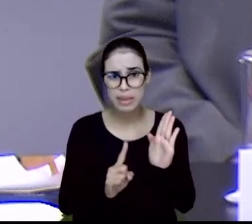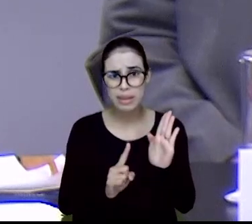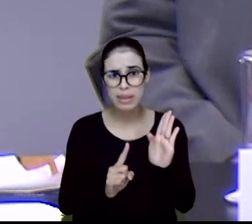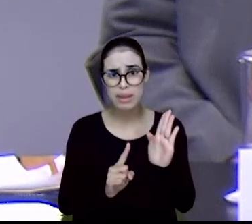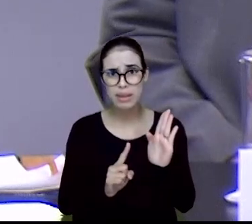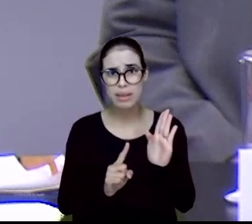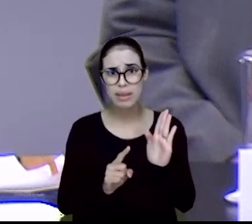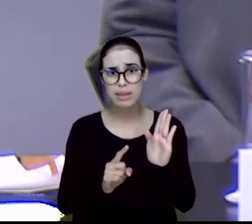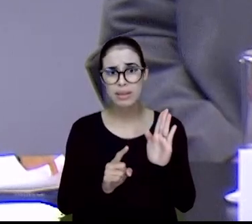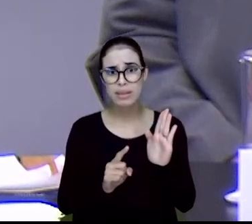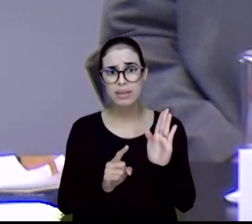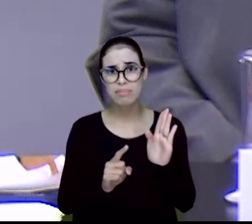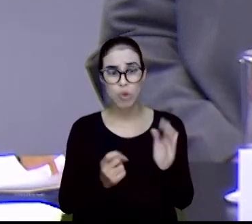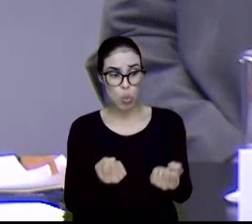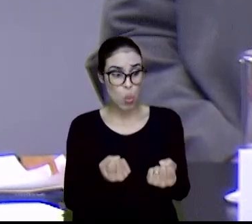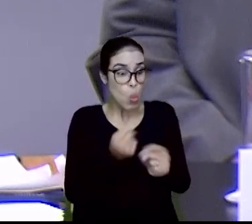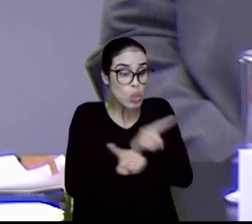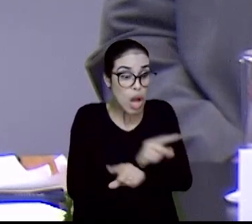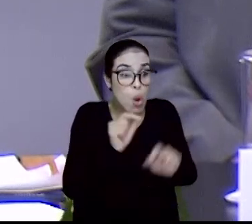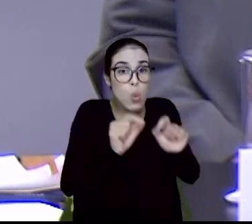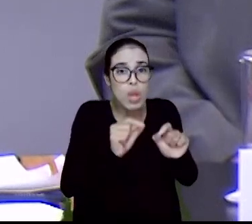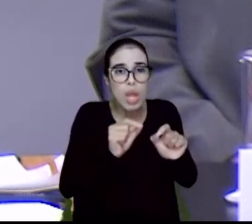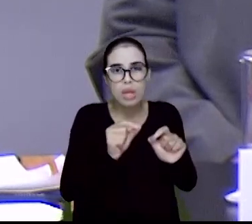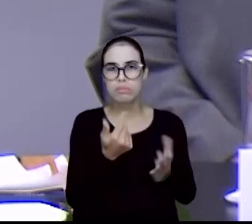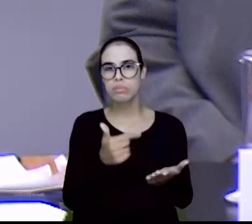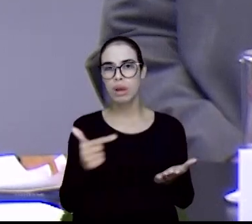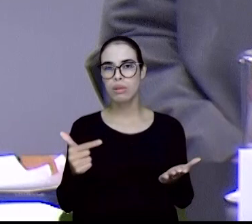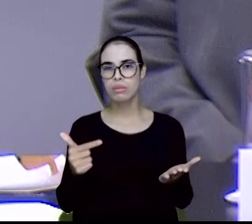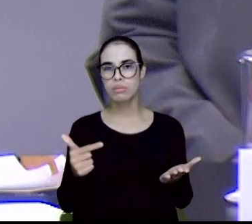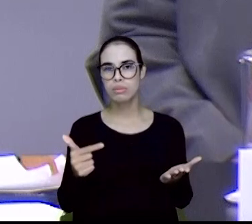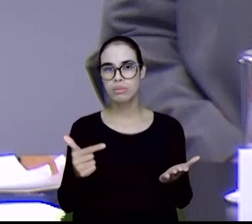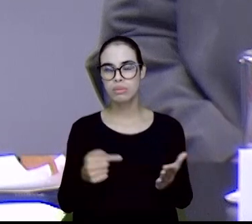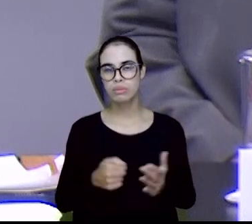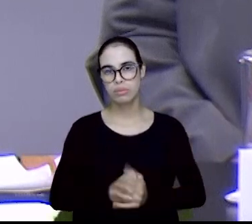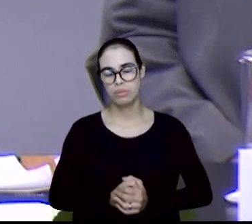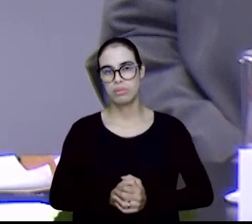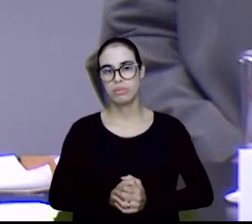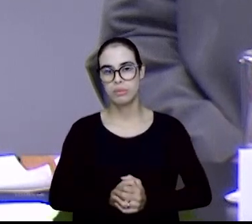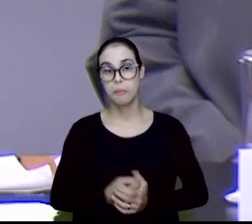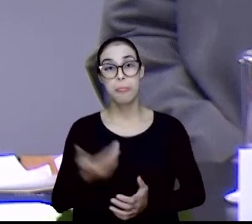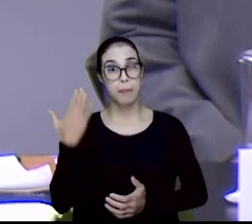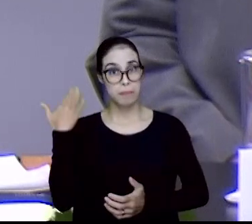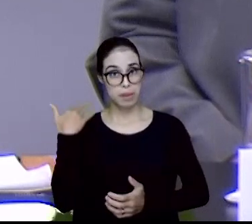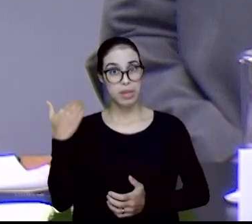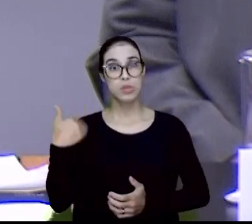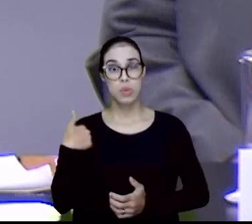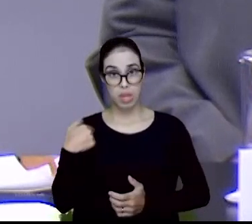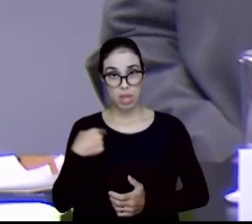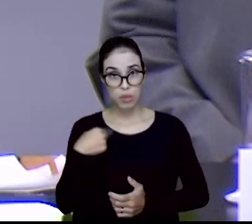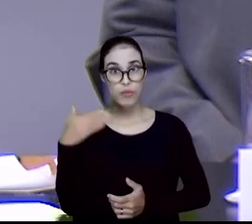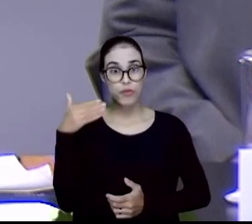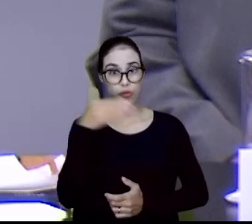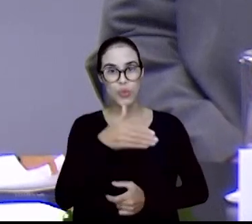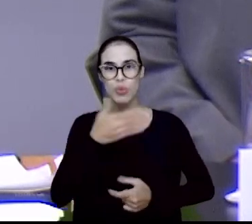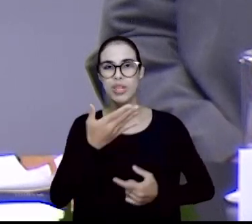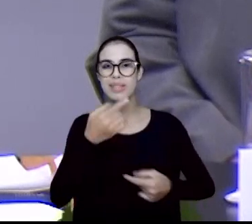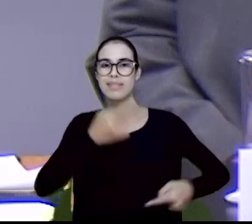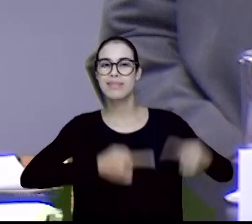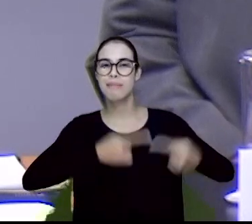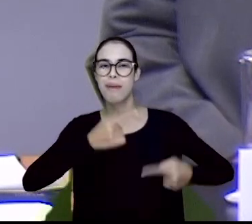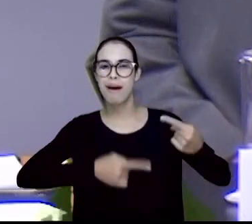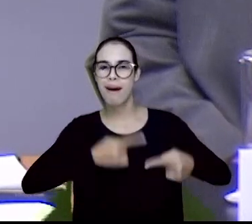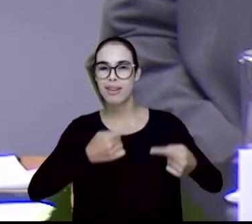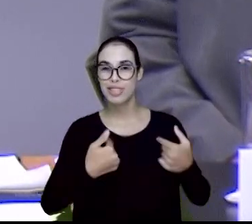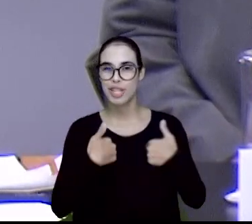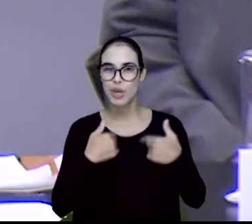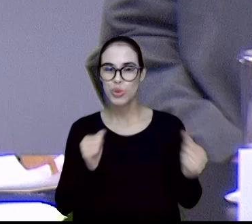contraditório. Eu me lembro uma situação em que foi um debate entre mim e o saudoso e queridíssimo ministro